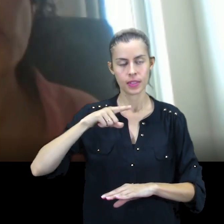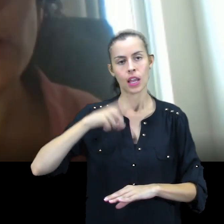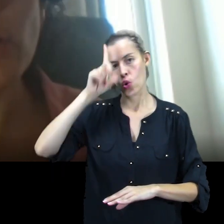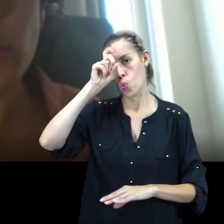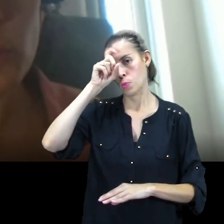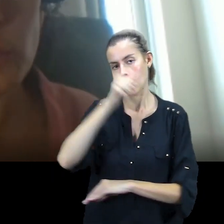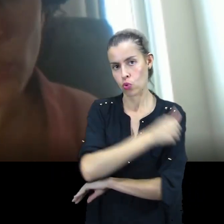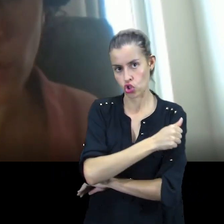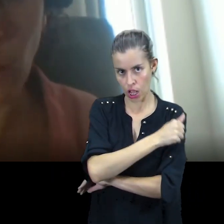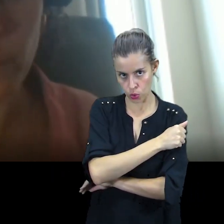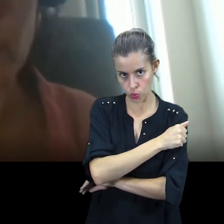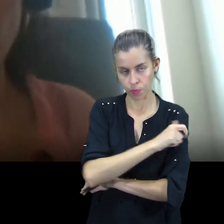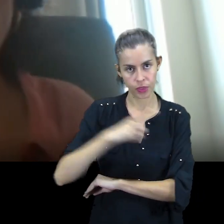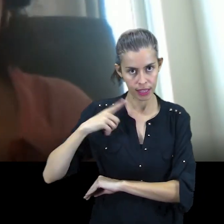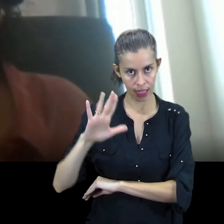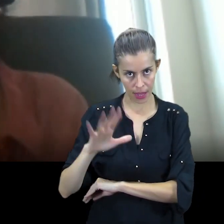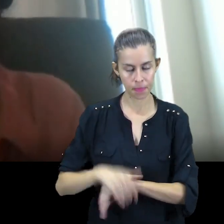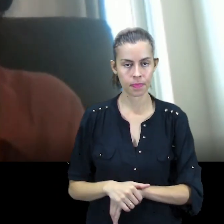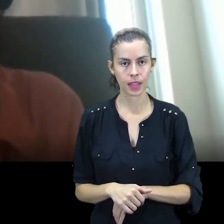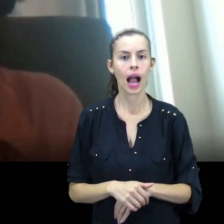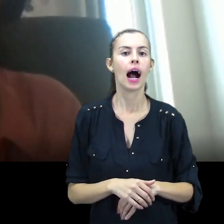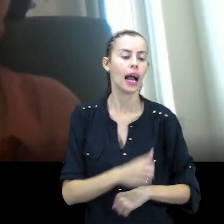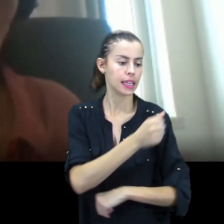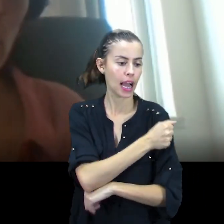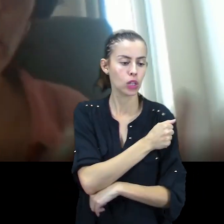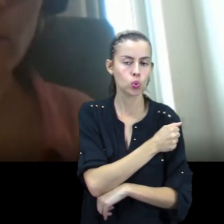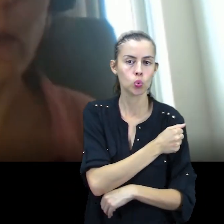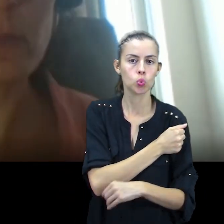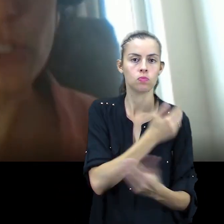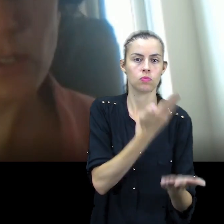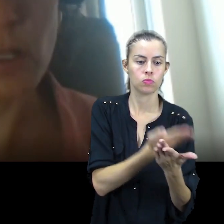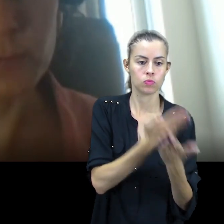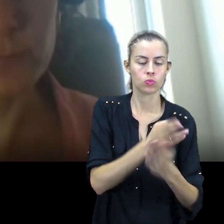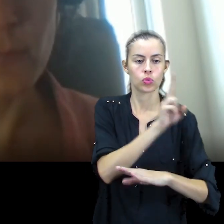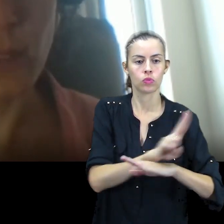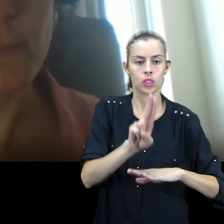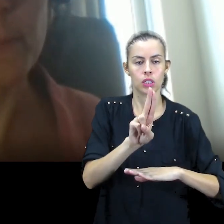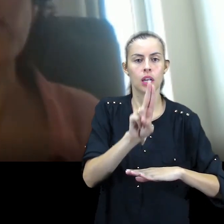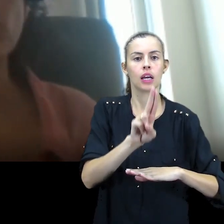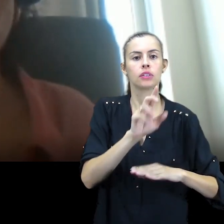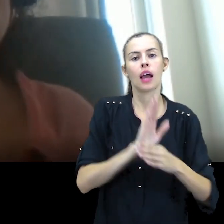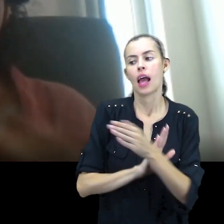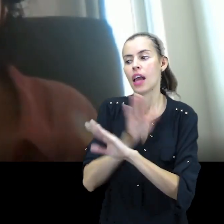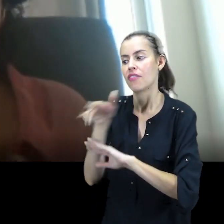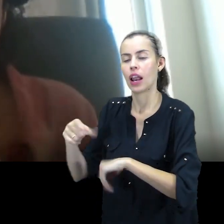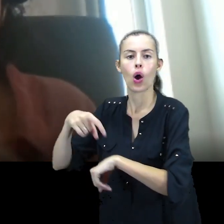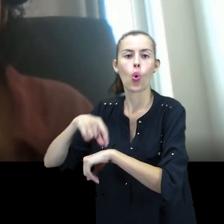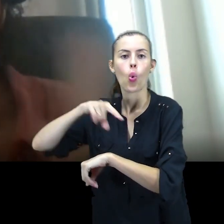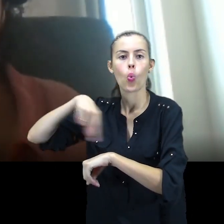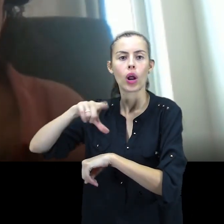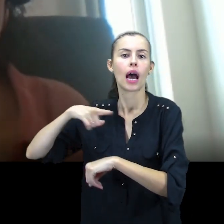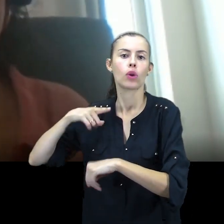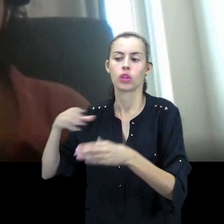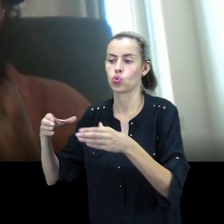atendimento clínico nutricional. A gente conversa e diz, olha, isso aqui não é uma extensão, né? Isso aqui você pode fazer todo